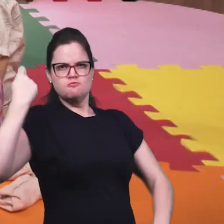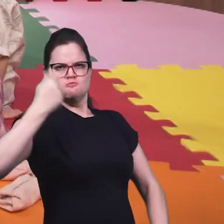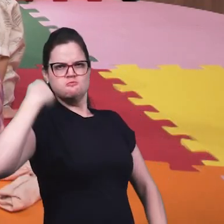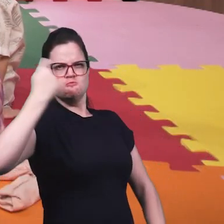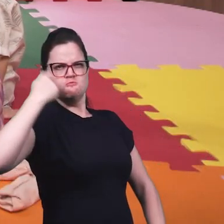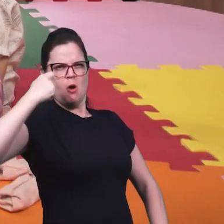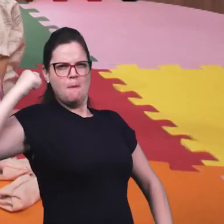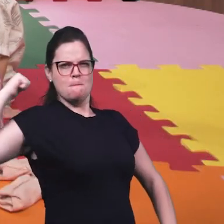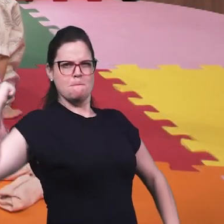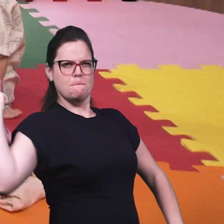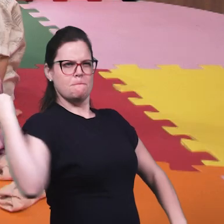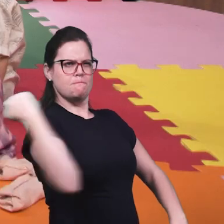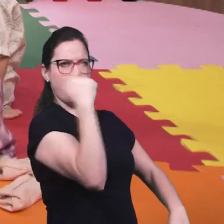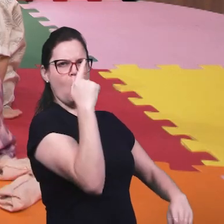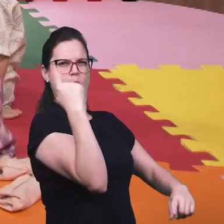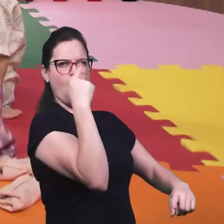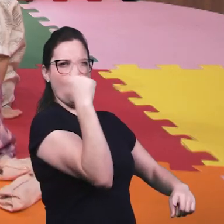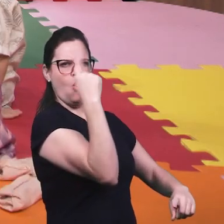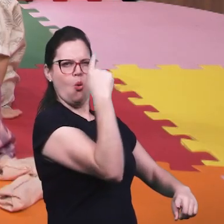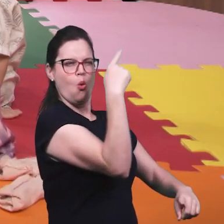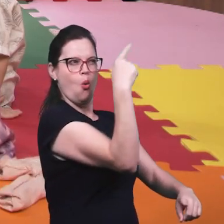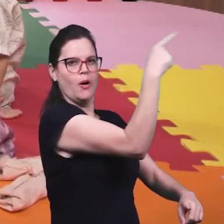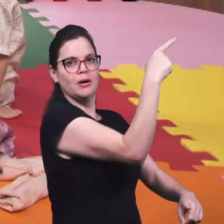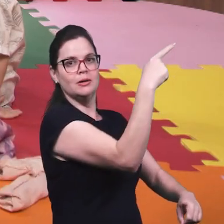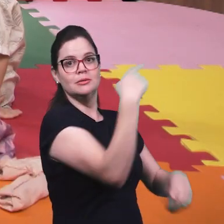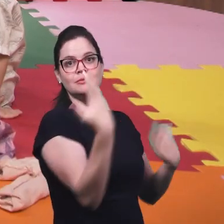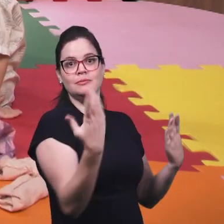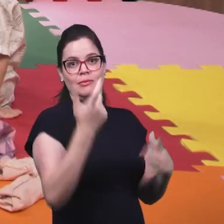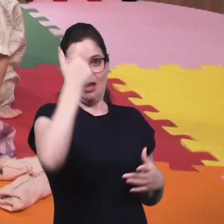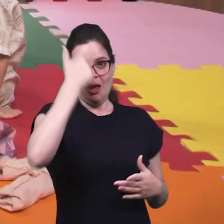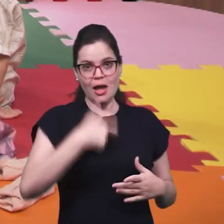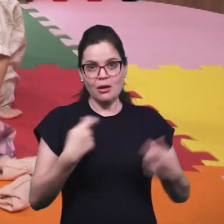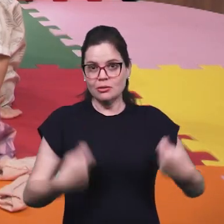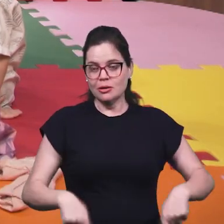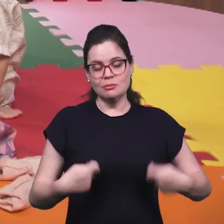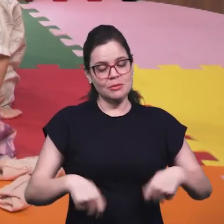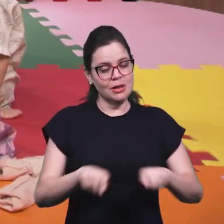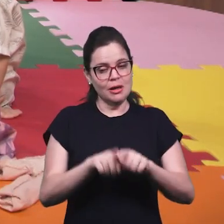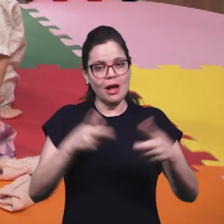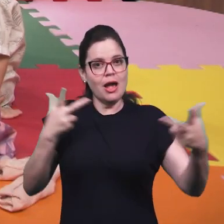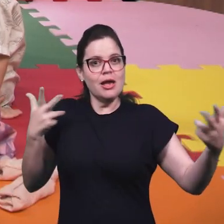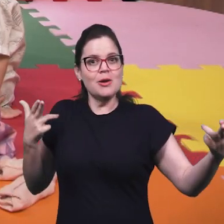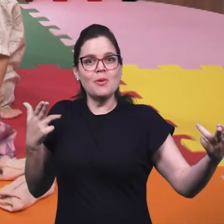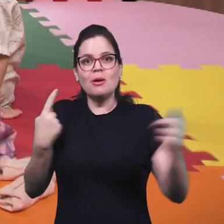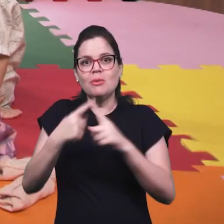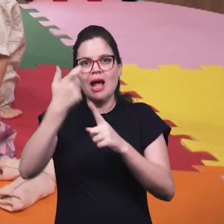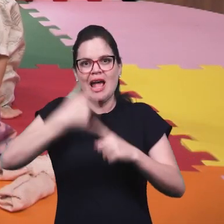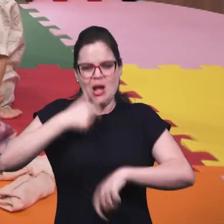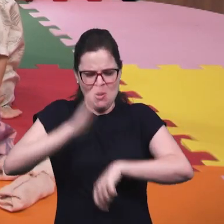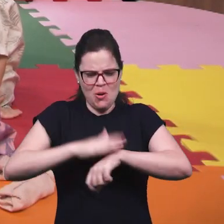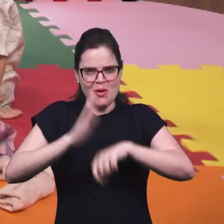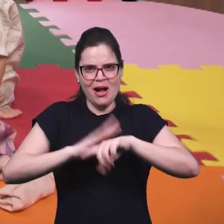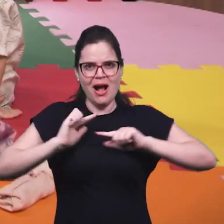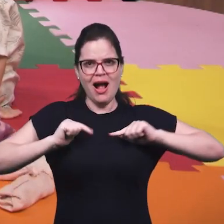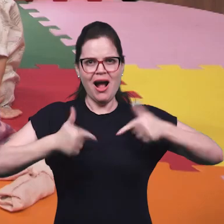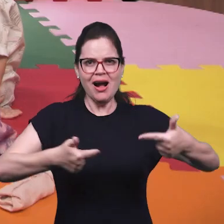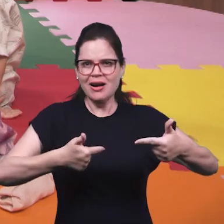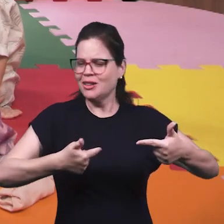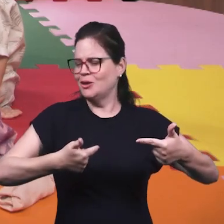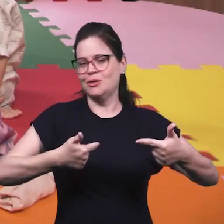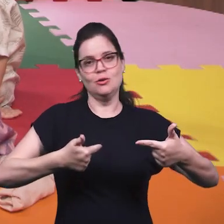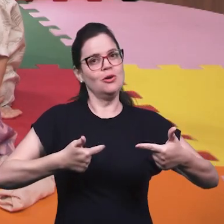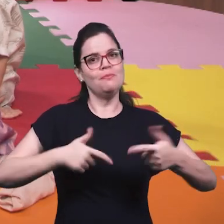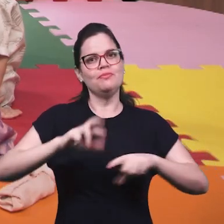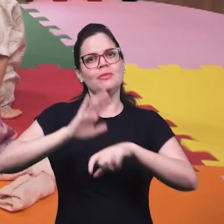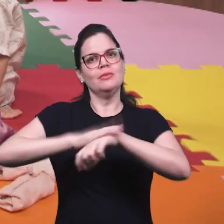não precisamos fazer nada. Quando a gente usa os recursos da graça, o